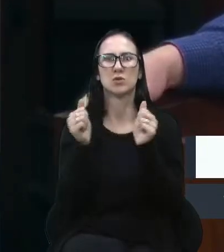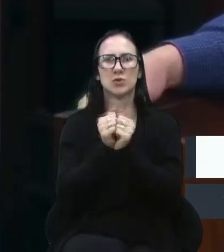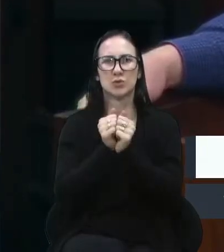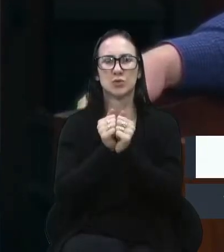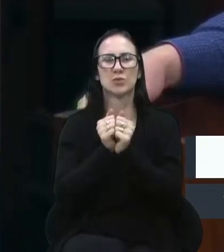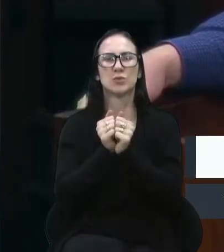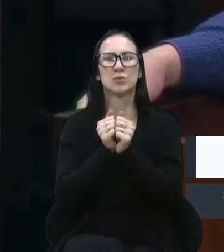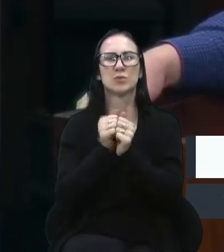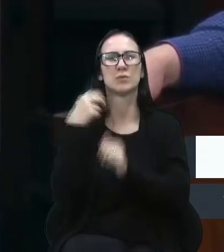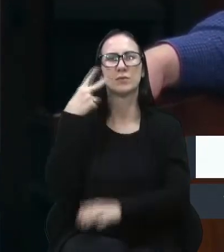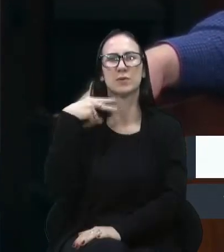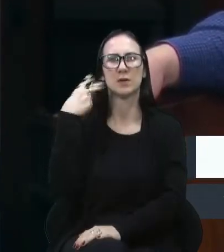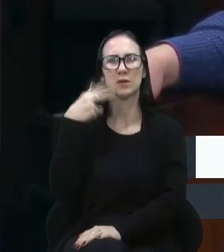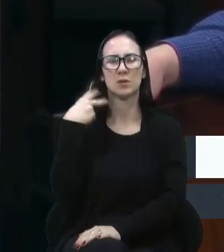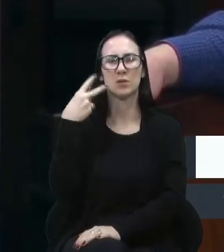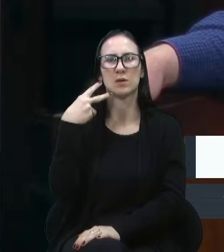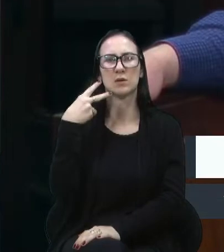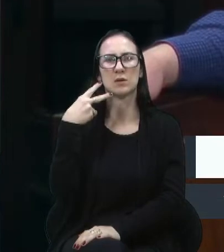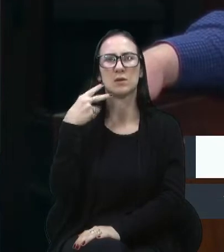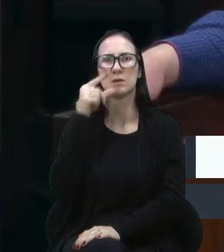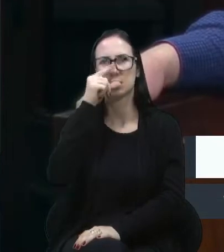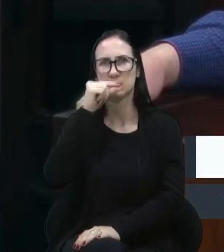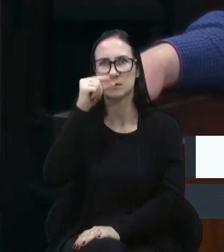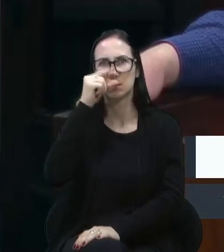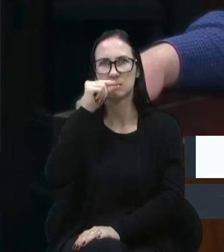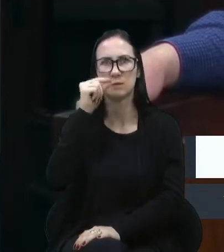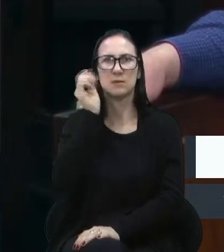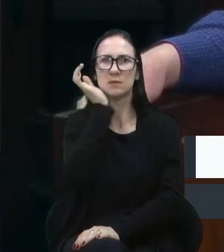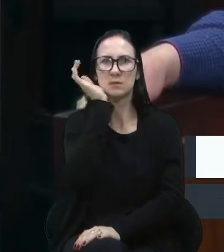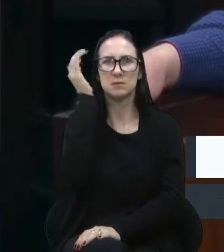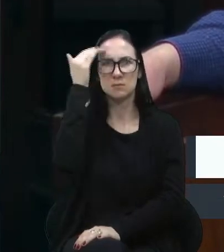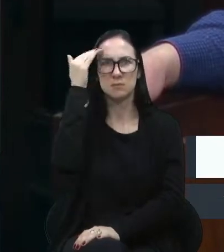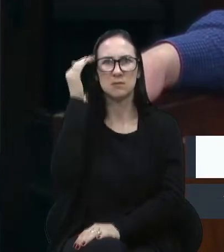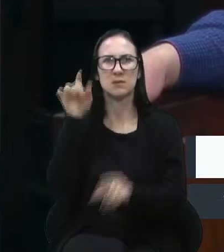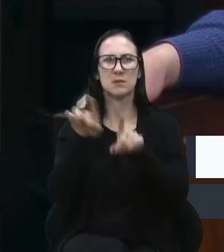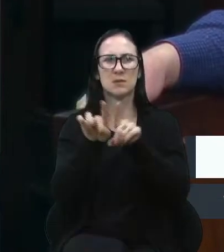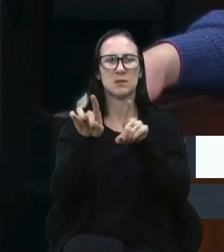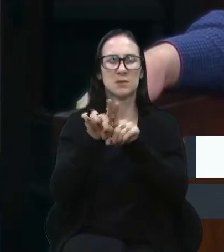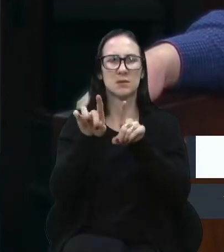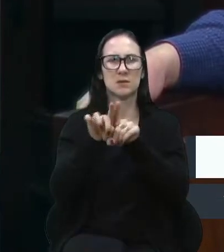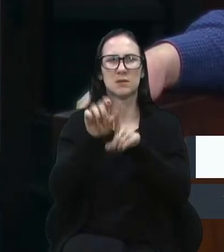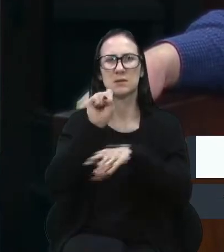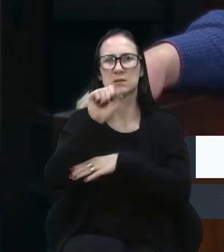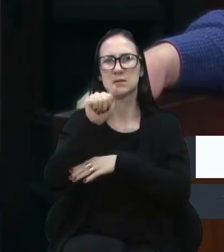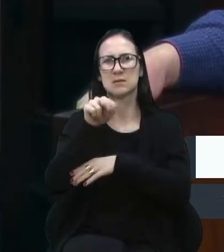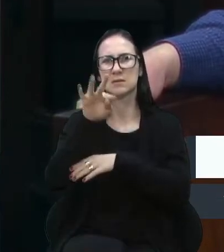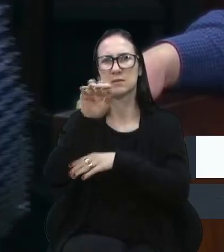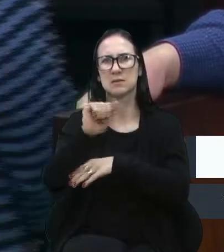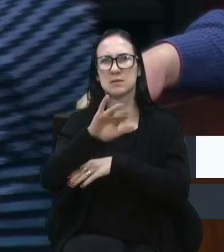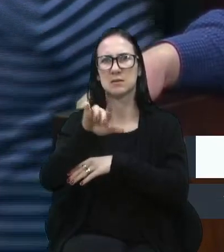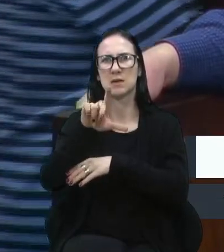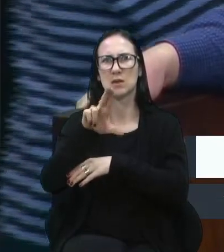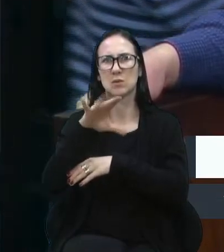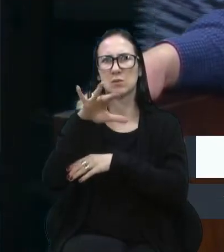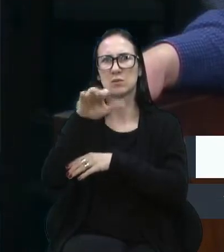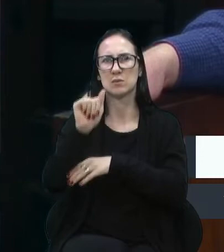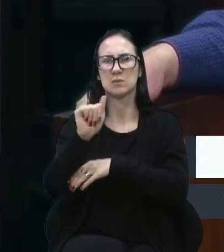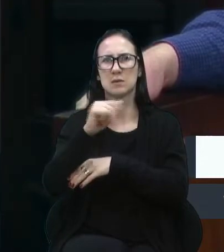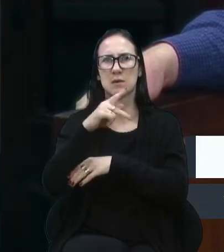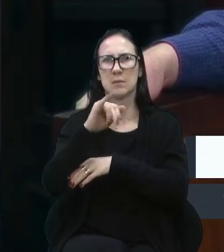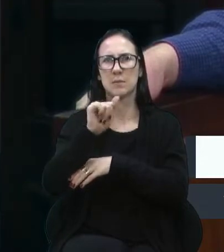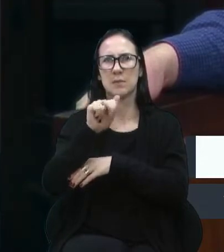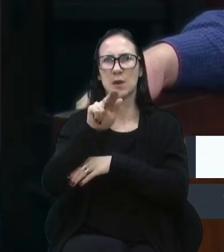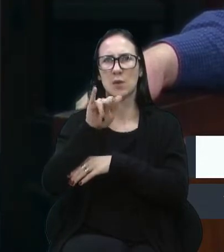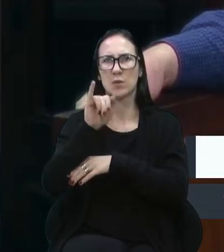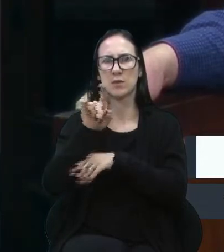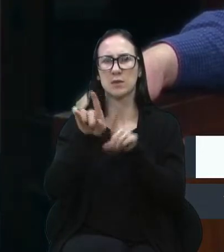junto principalmente às comunidades de Fazenda Souza, Vila Oliva, Santa Lúcia do Piaí, junto à Secretaria de Trânsito